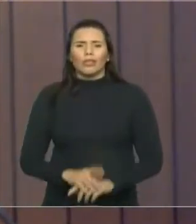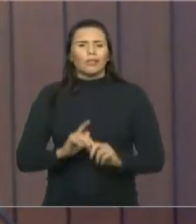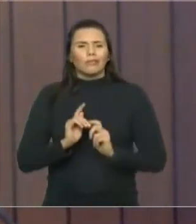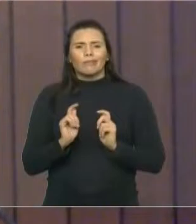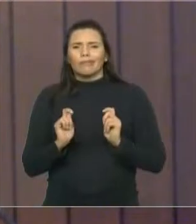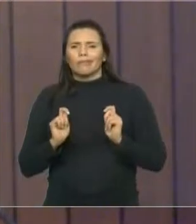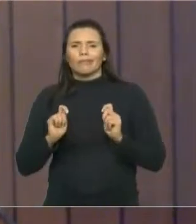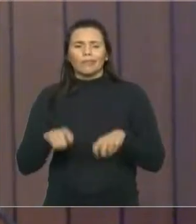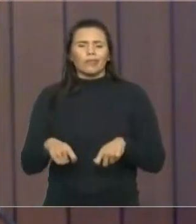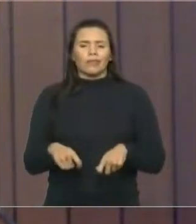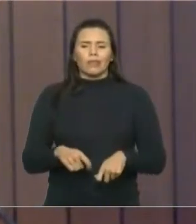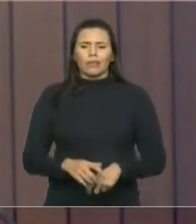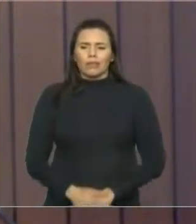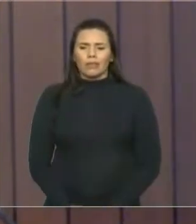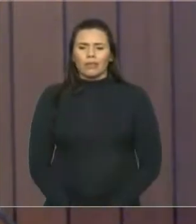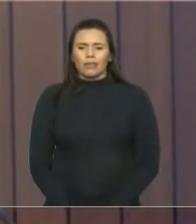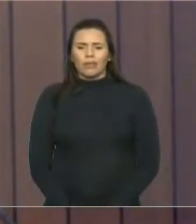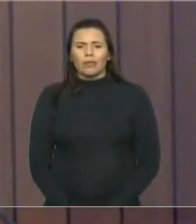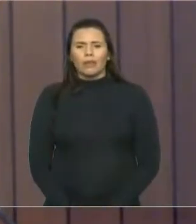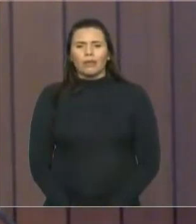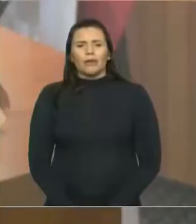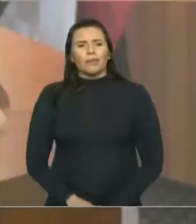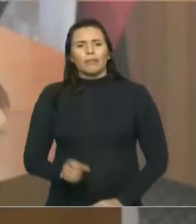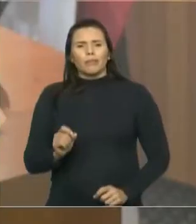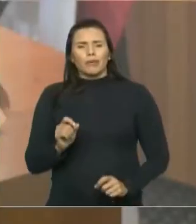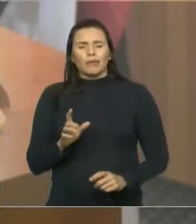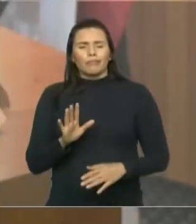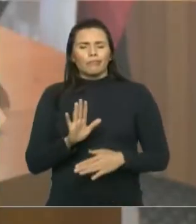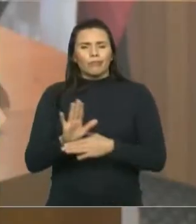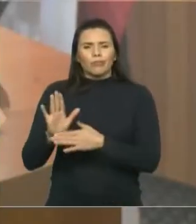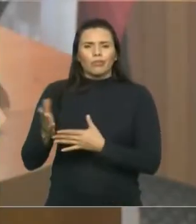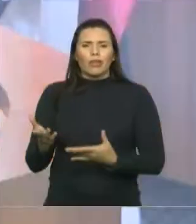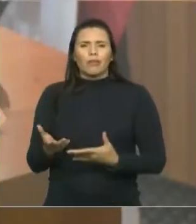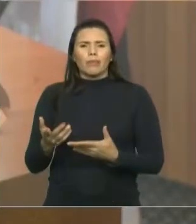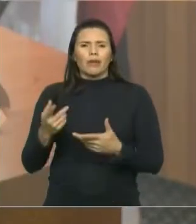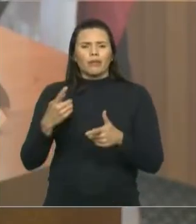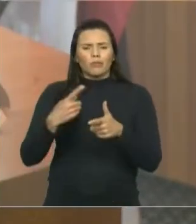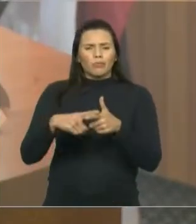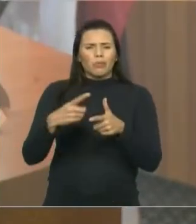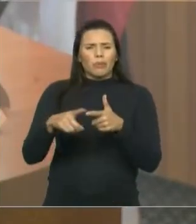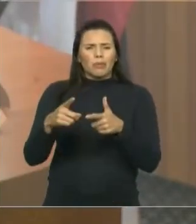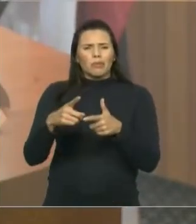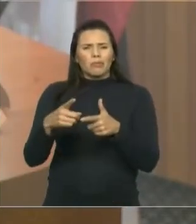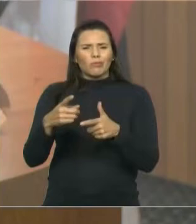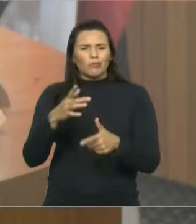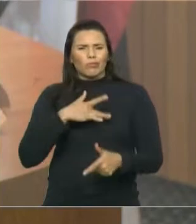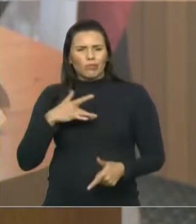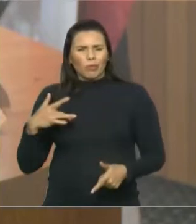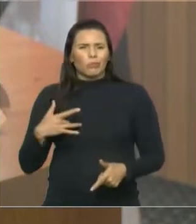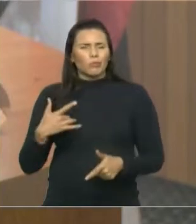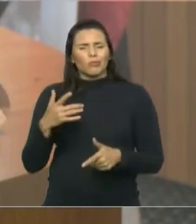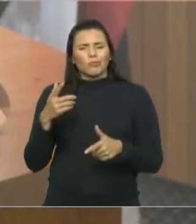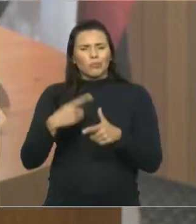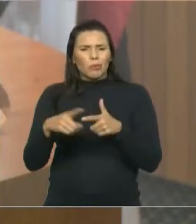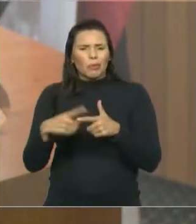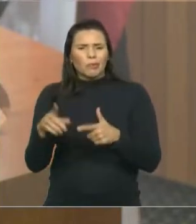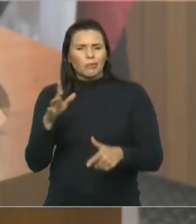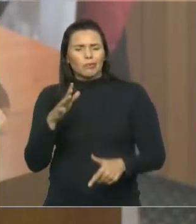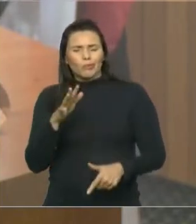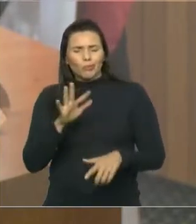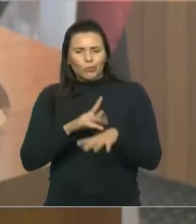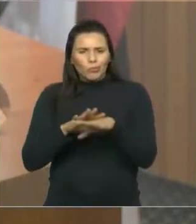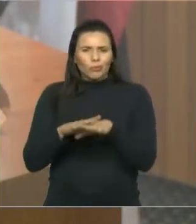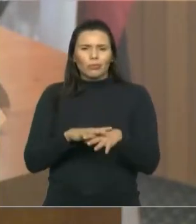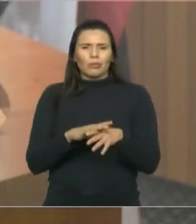os problemas de doença que a gente tem, e ele não dá conta de atender os pacientes que temos, de